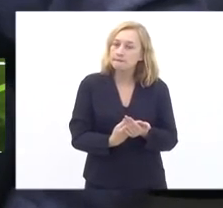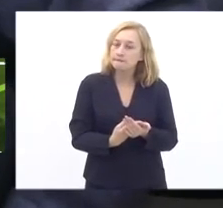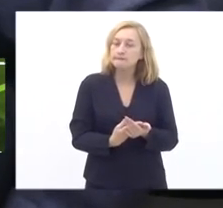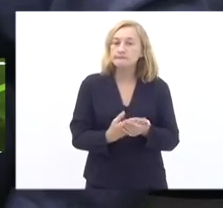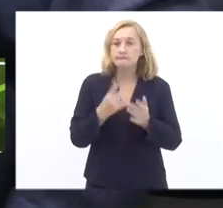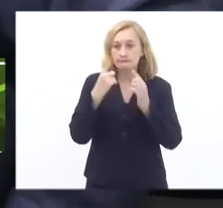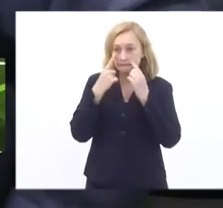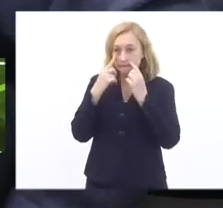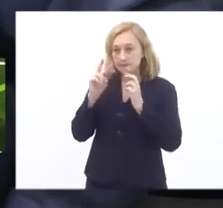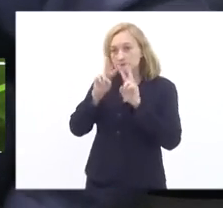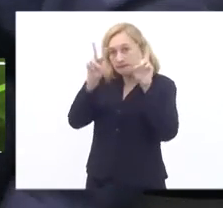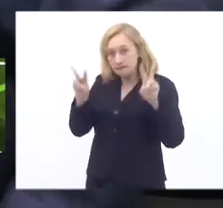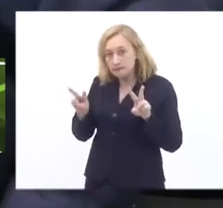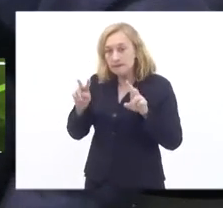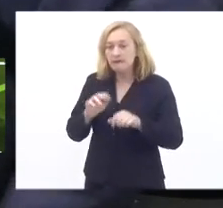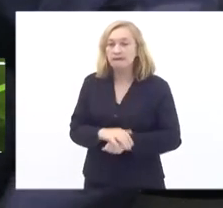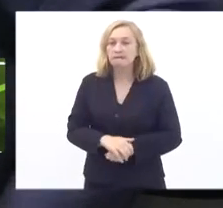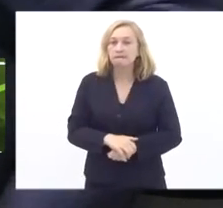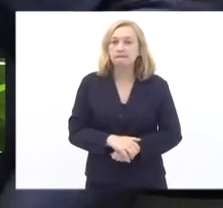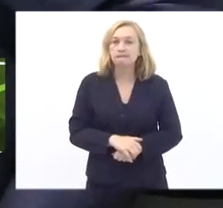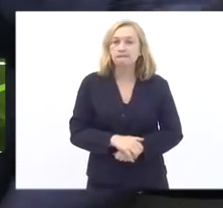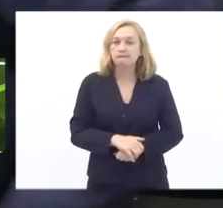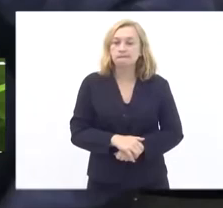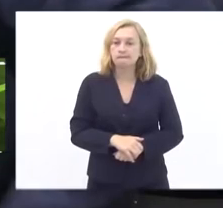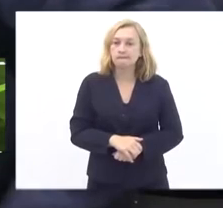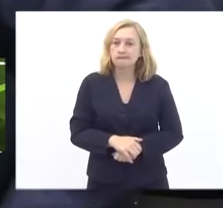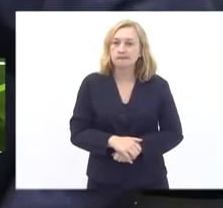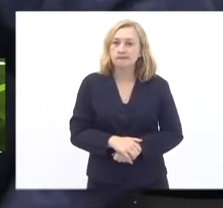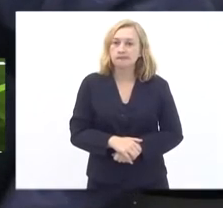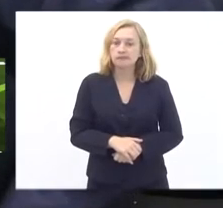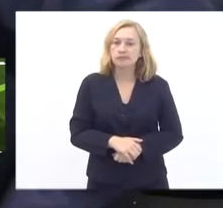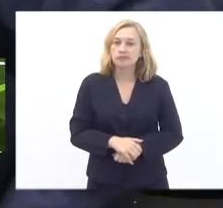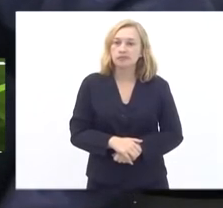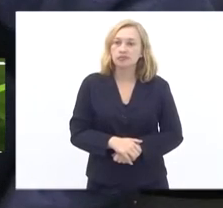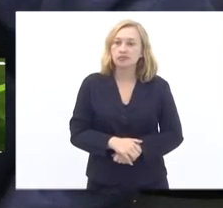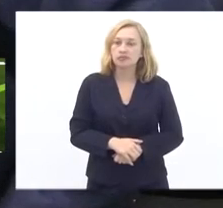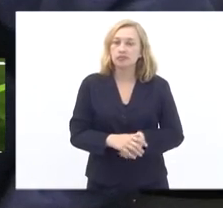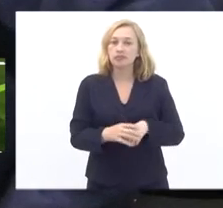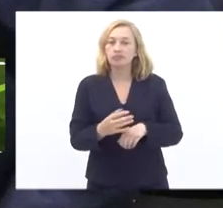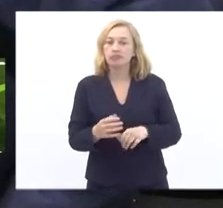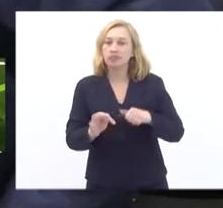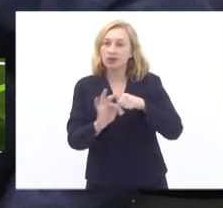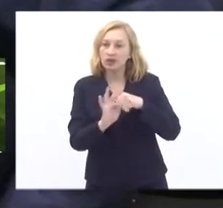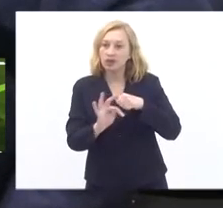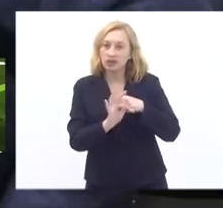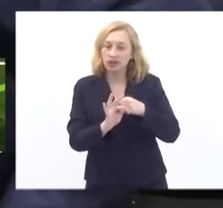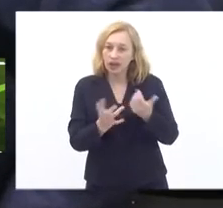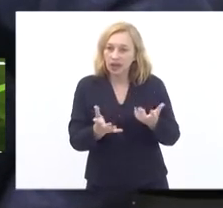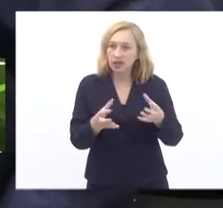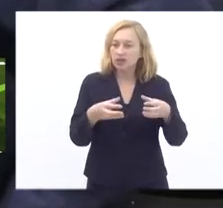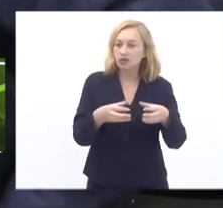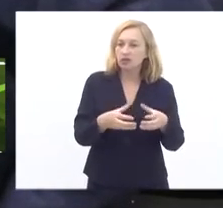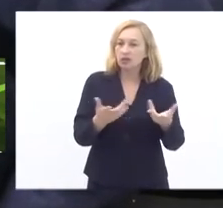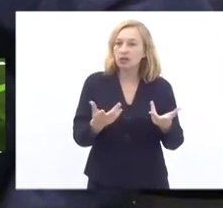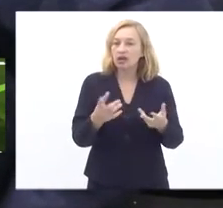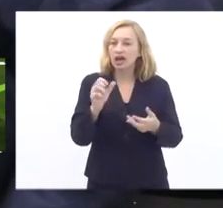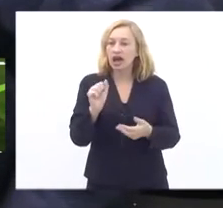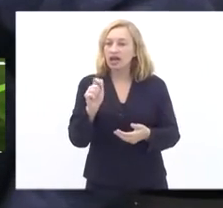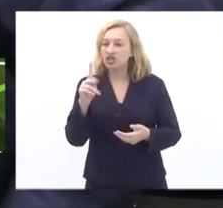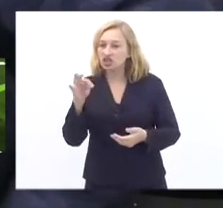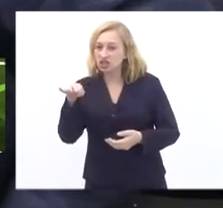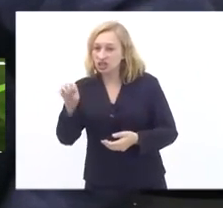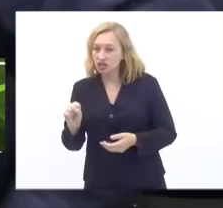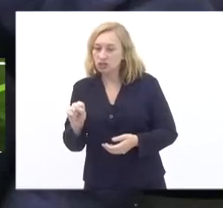ponto de vista, né, ou, quer dizer, falando sobre um aspecto técnico da Getransp, ele